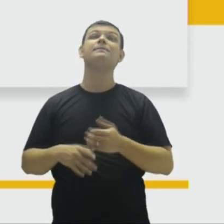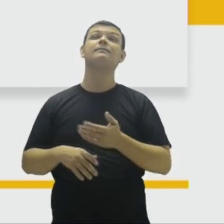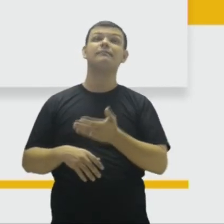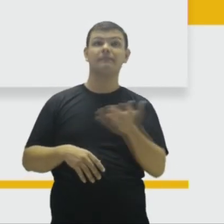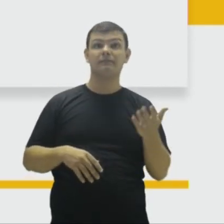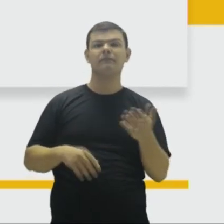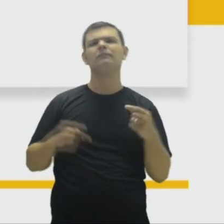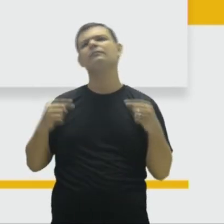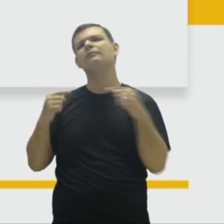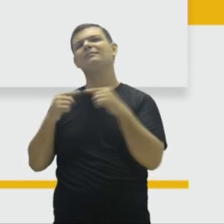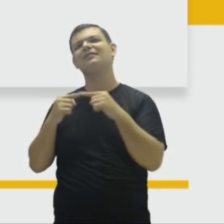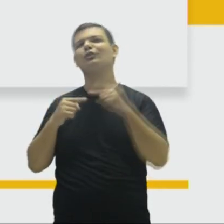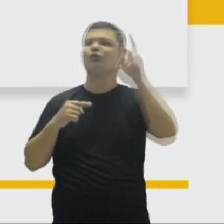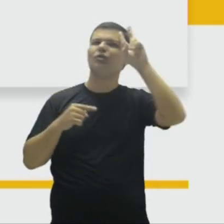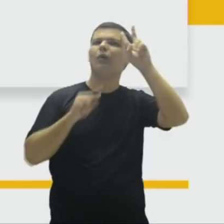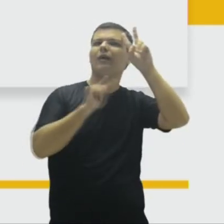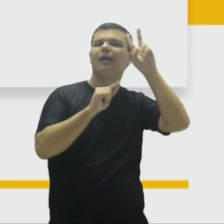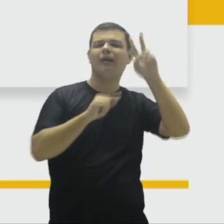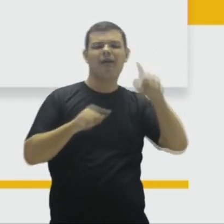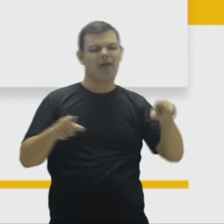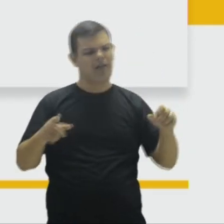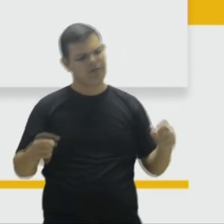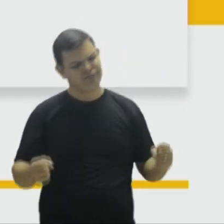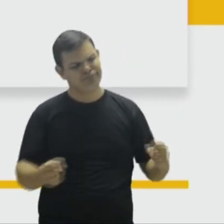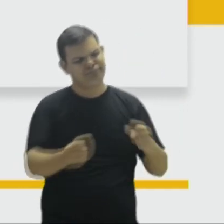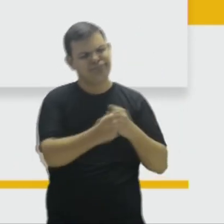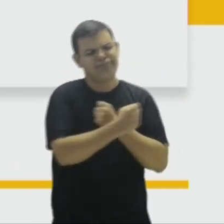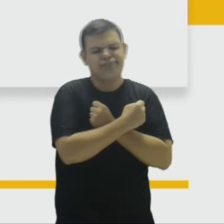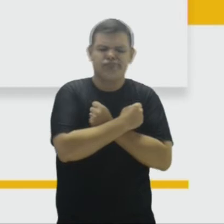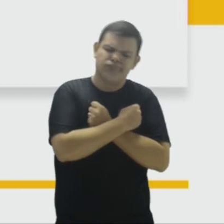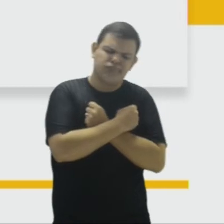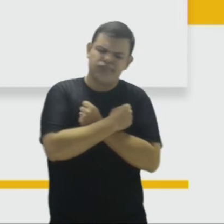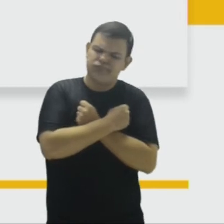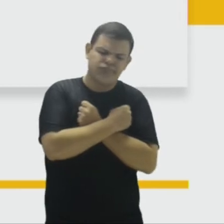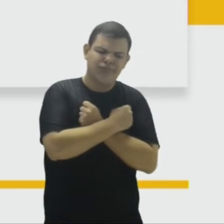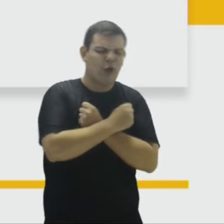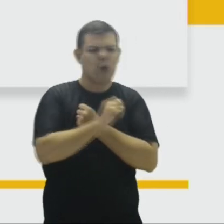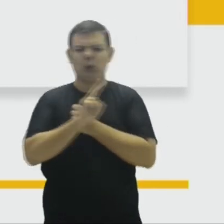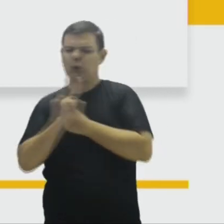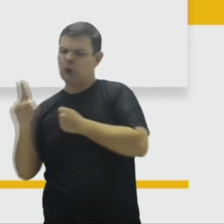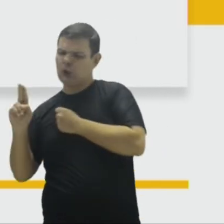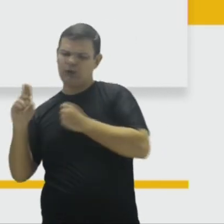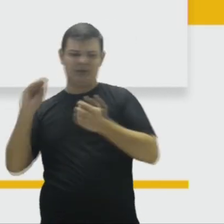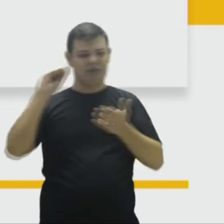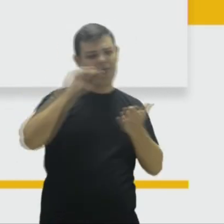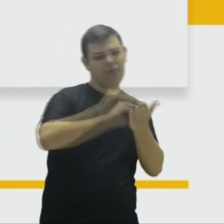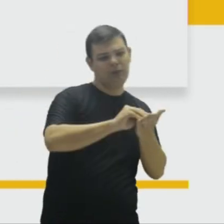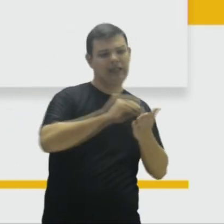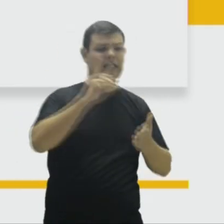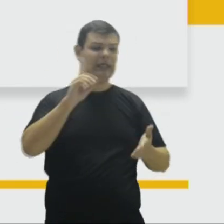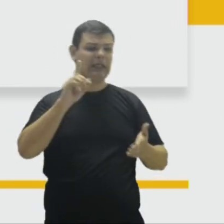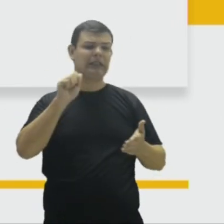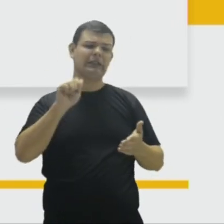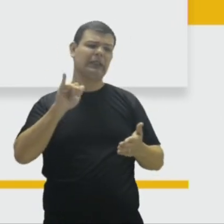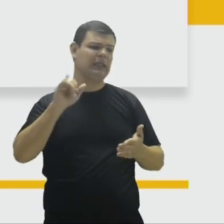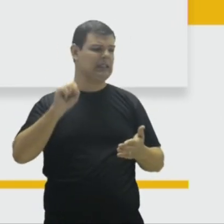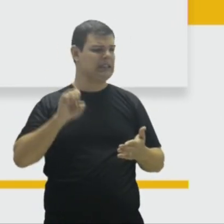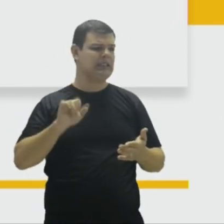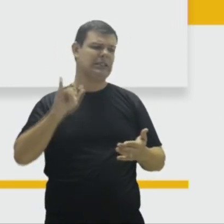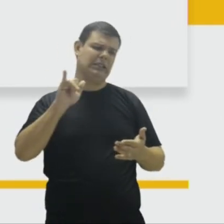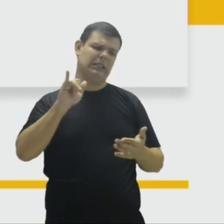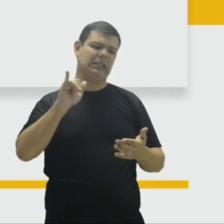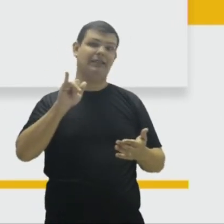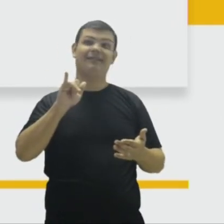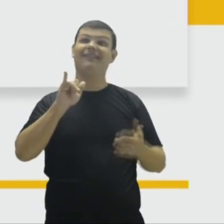Mimosa, muito feliz, abraça o seu bebê e lhe dá o nome de Daisy. Olha só que